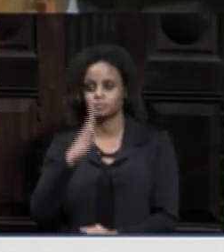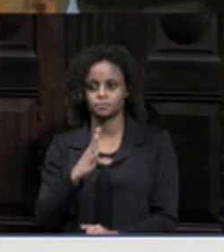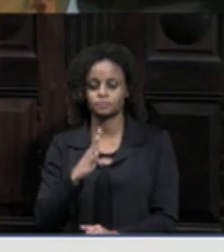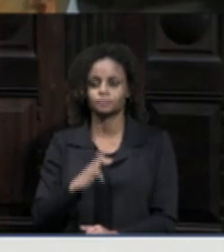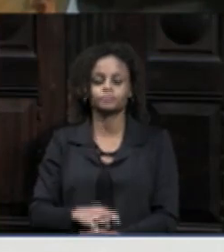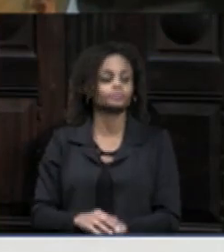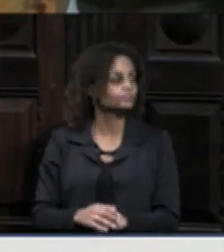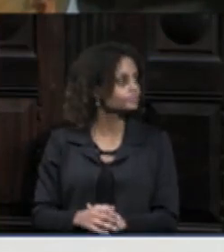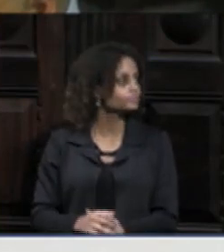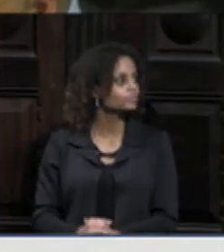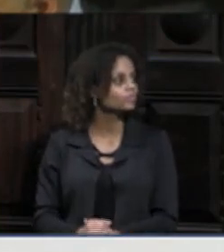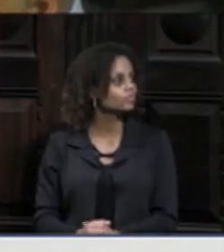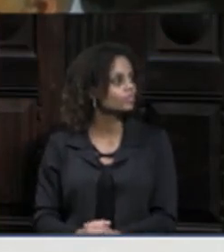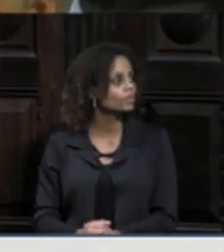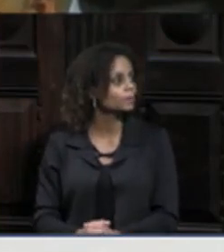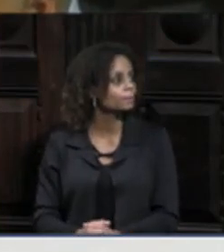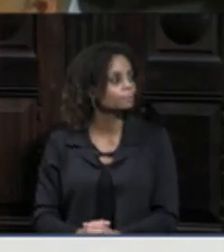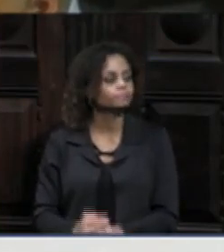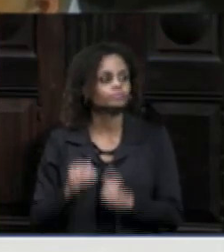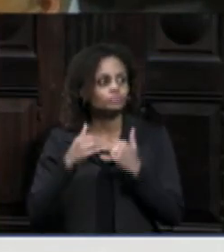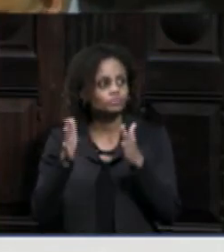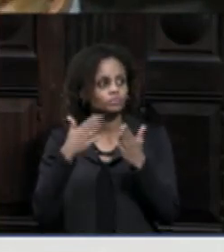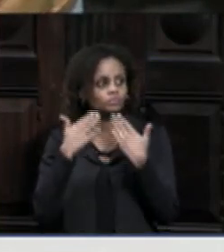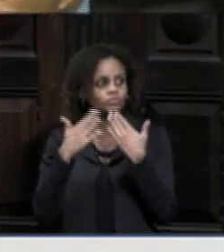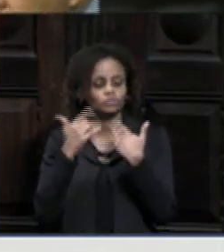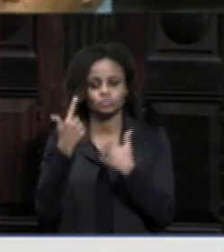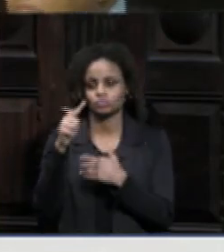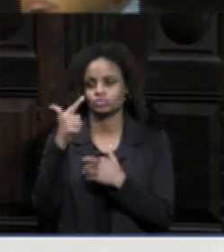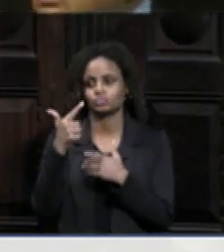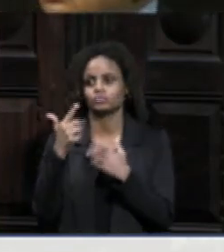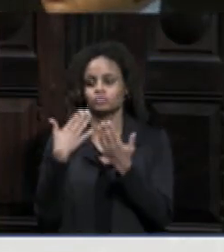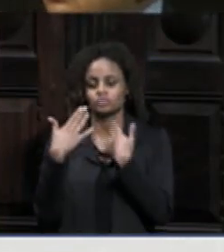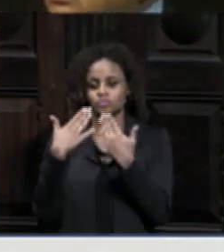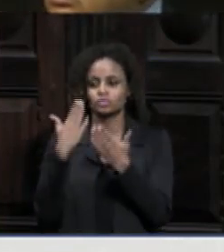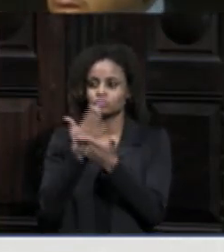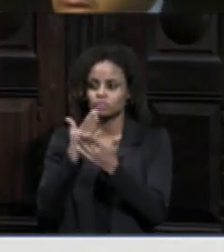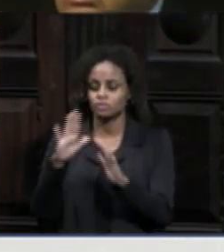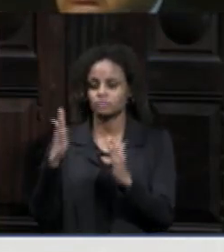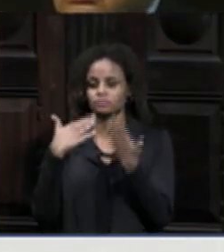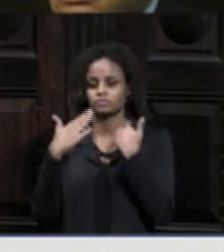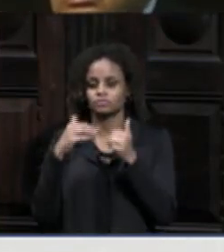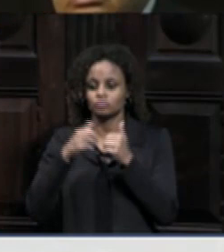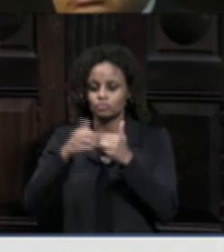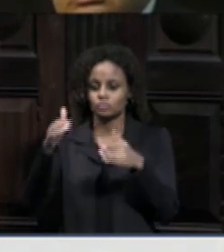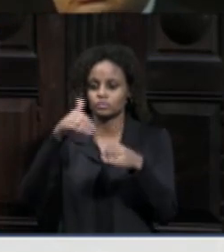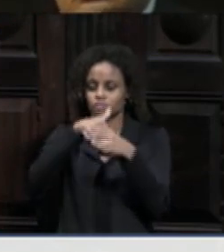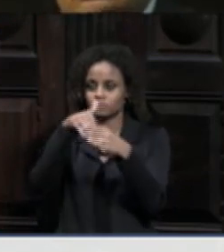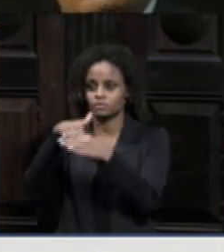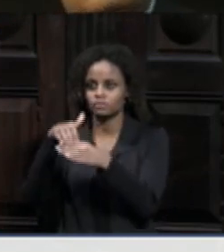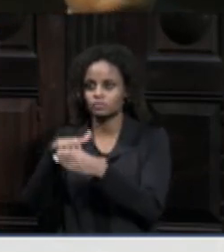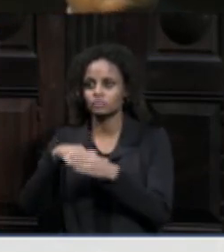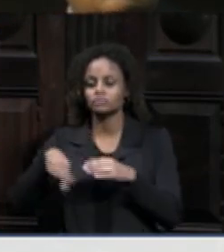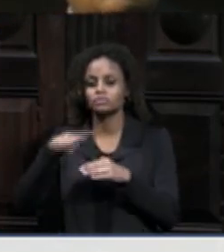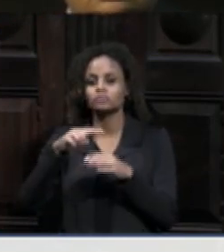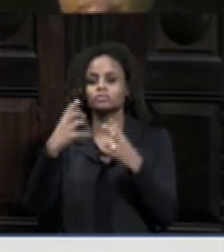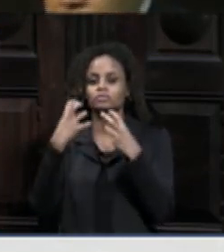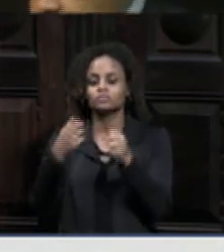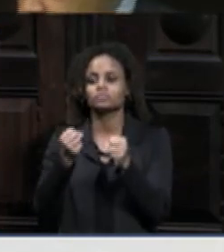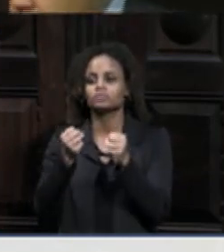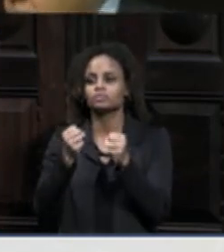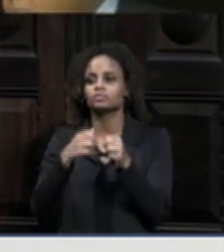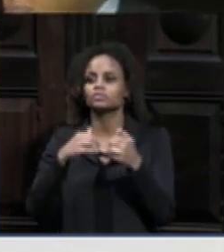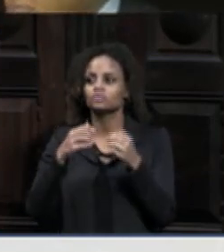Externas, favorável, relator deputado Dica. Em discussão, não havendo que queira discutir, encerrada a discussão, em votação. Os senhores que aprovam essa comissão, aprovado,